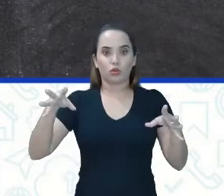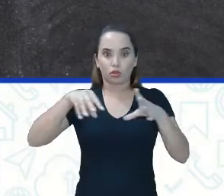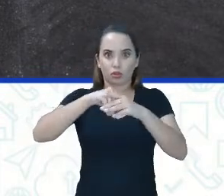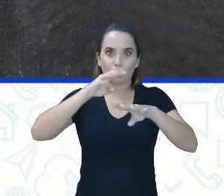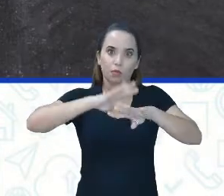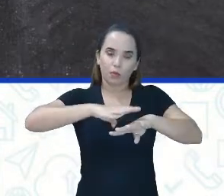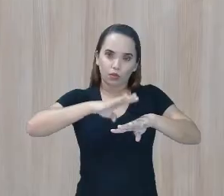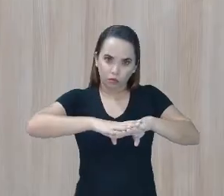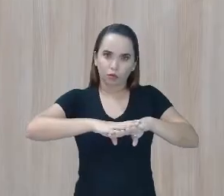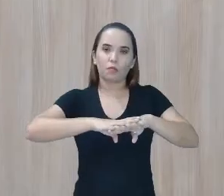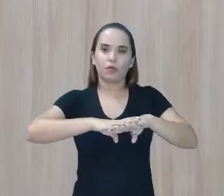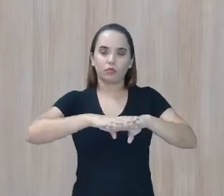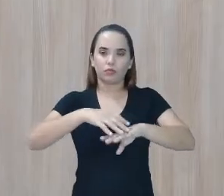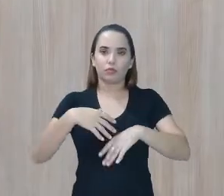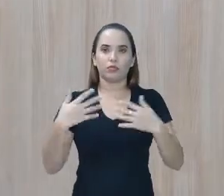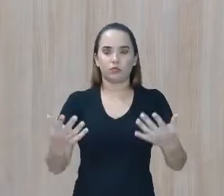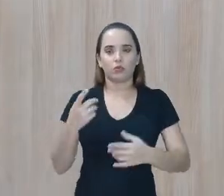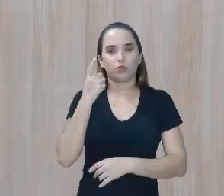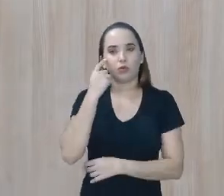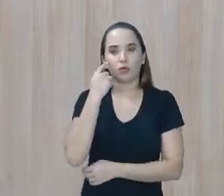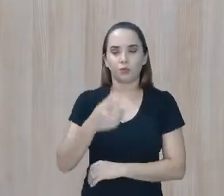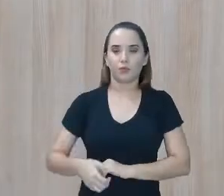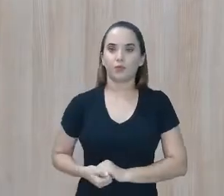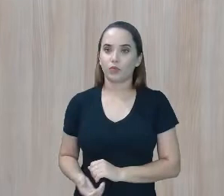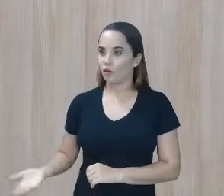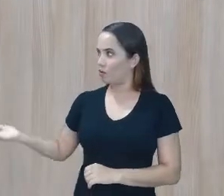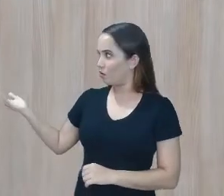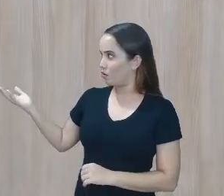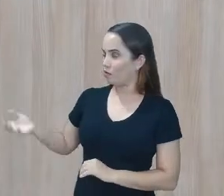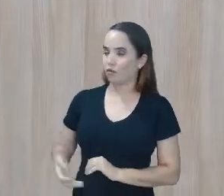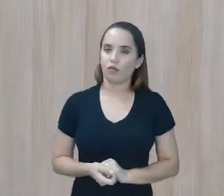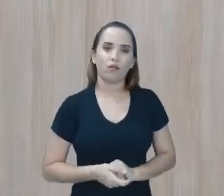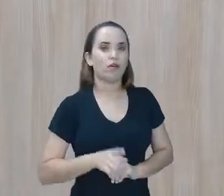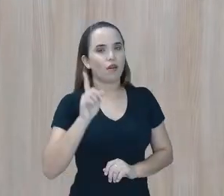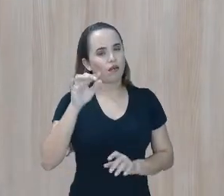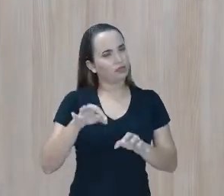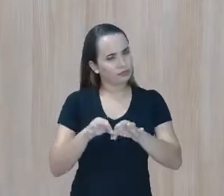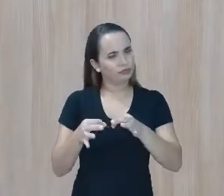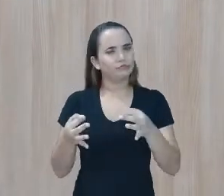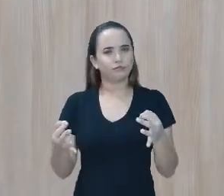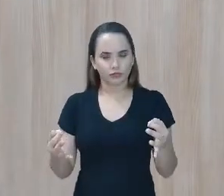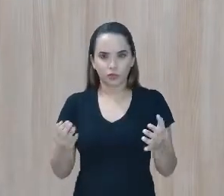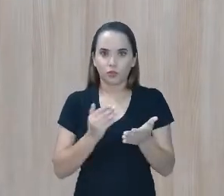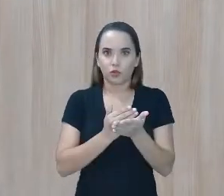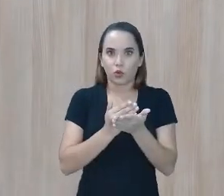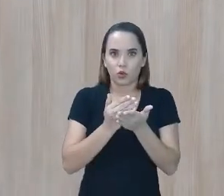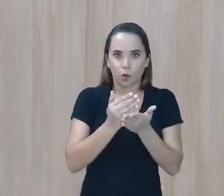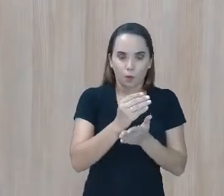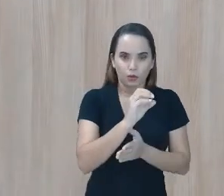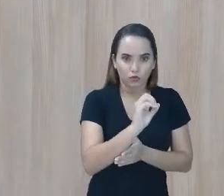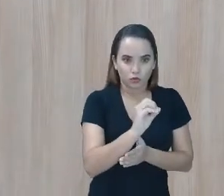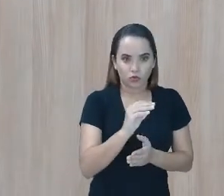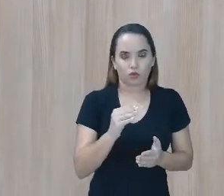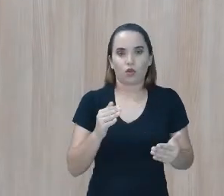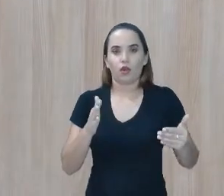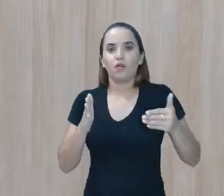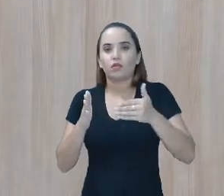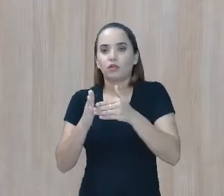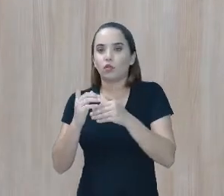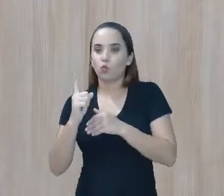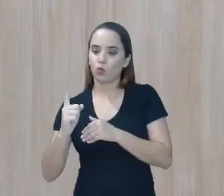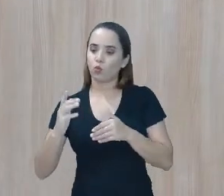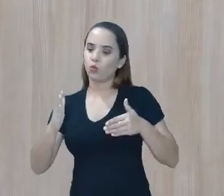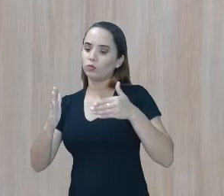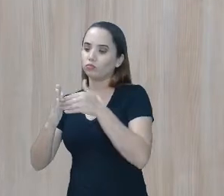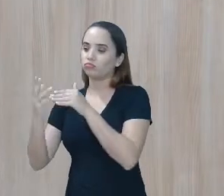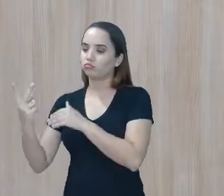um número numa reta numérica, né? Então, nesse meu caso aqui, é uma reta bem simples, que parte do 0, vai para o 1, chega no